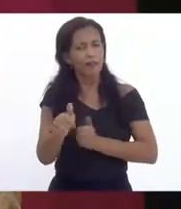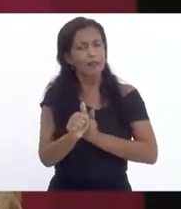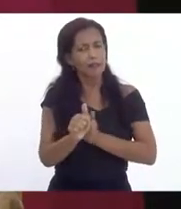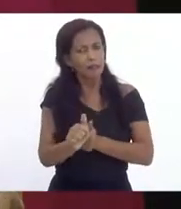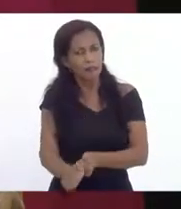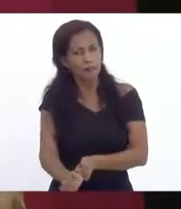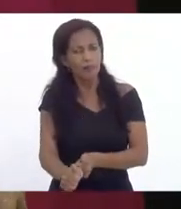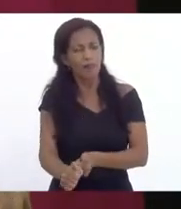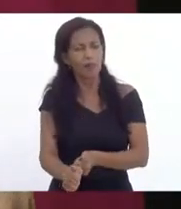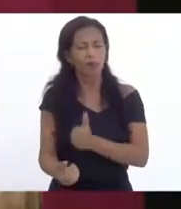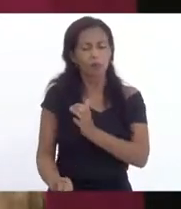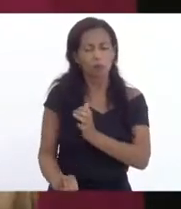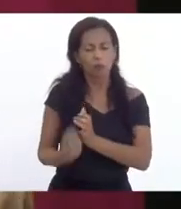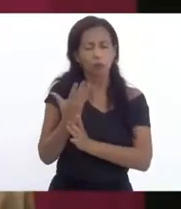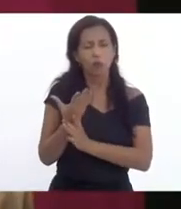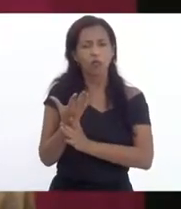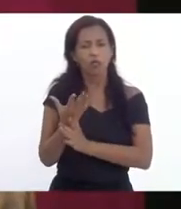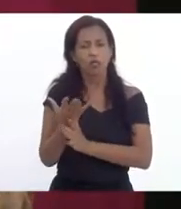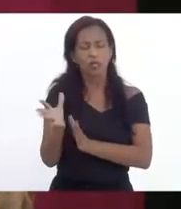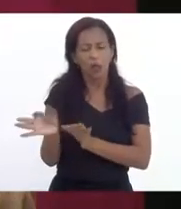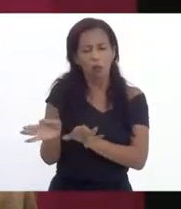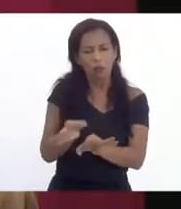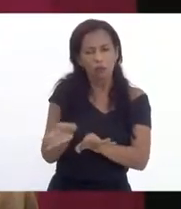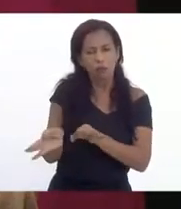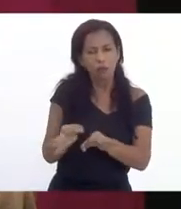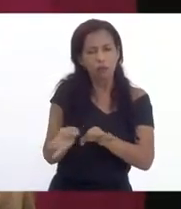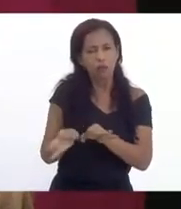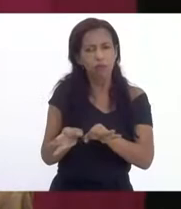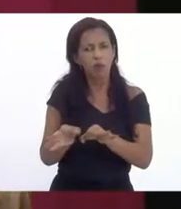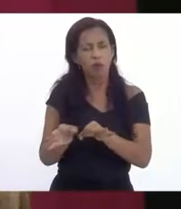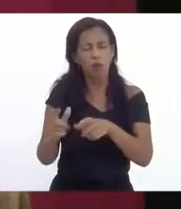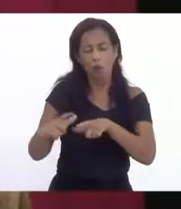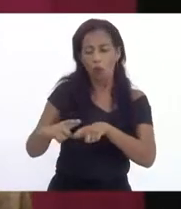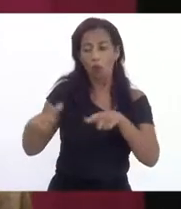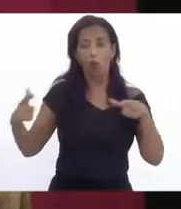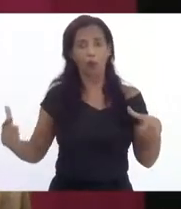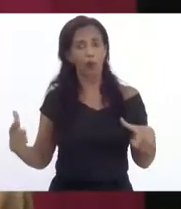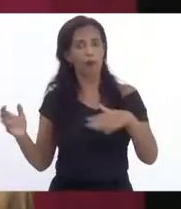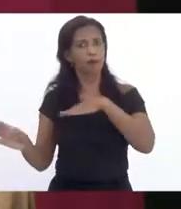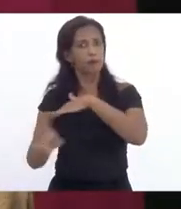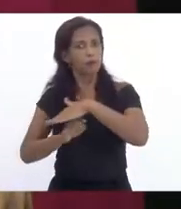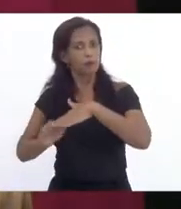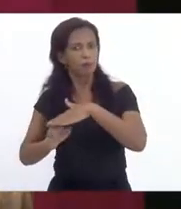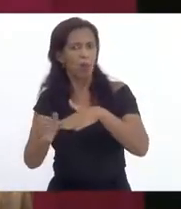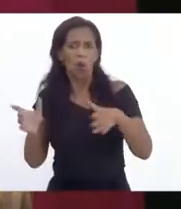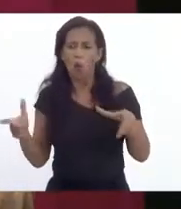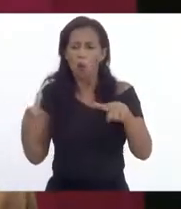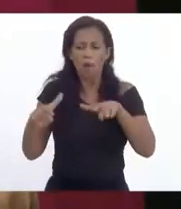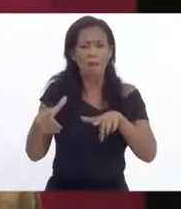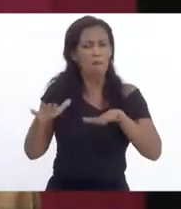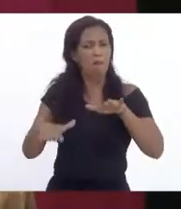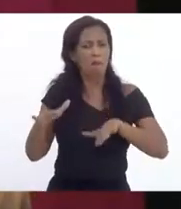segmento e criar uma sinergia com as grandes empresas, ou média empresa, as empresas que estão na